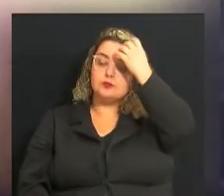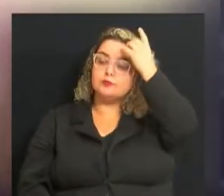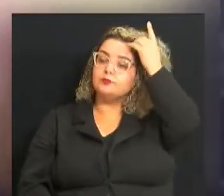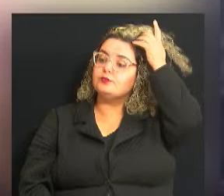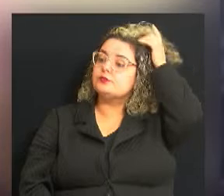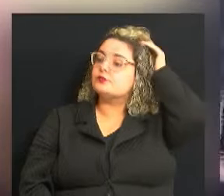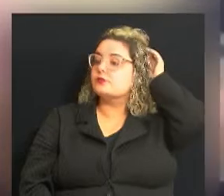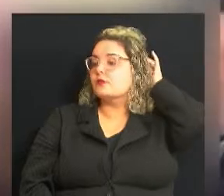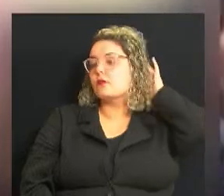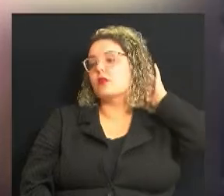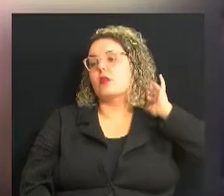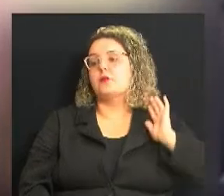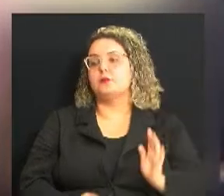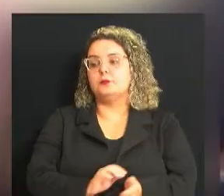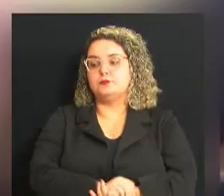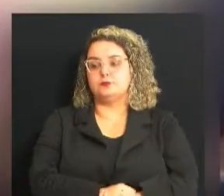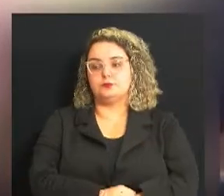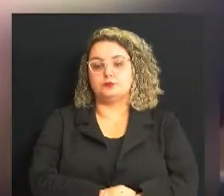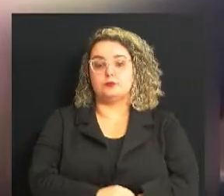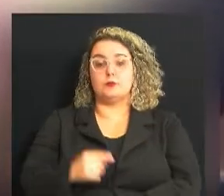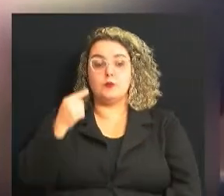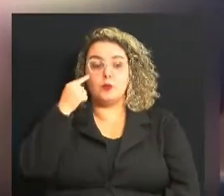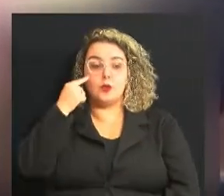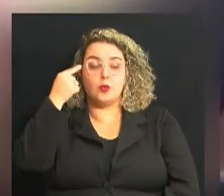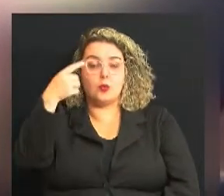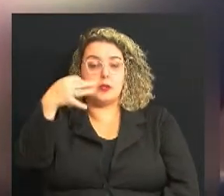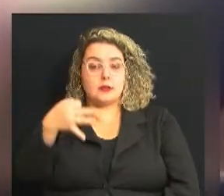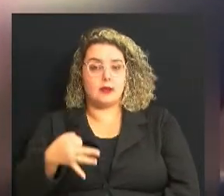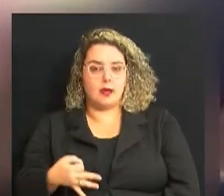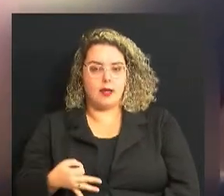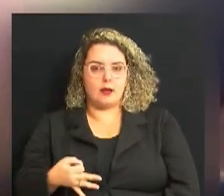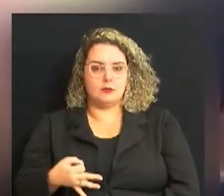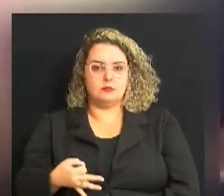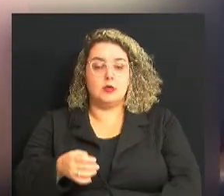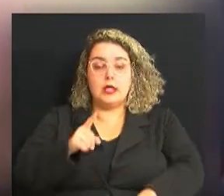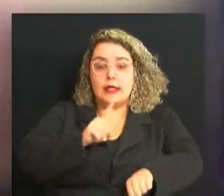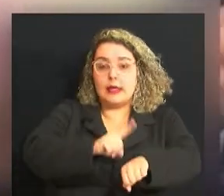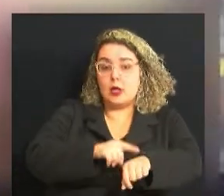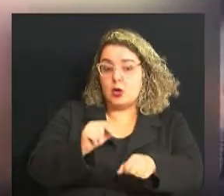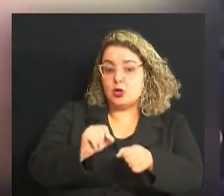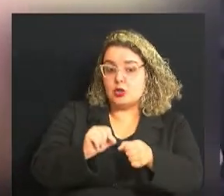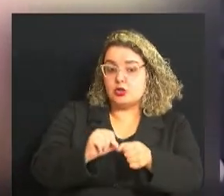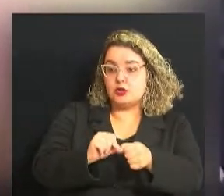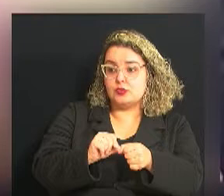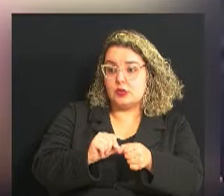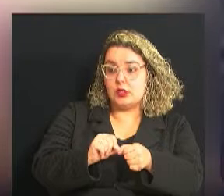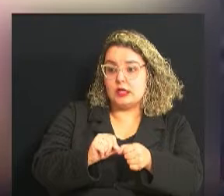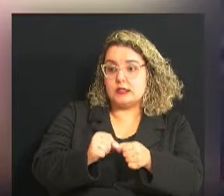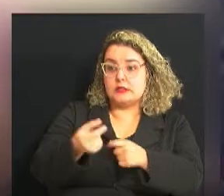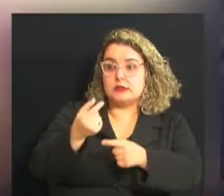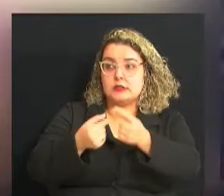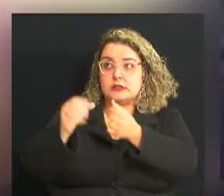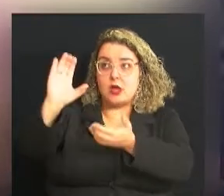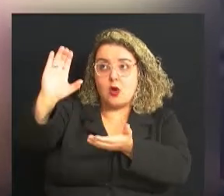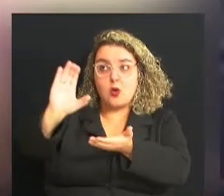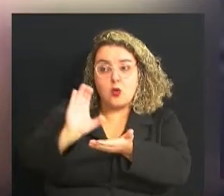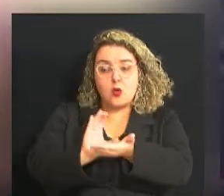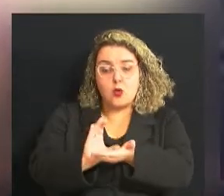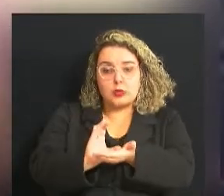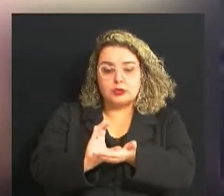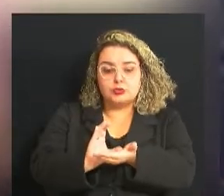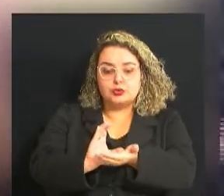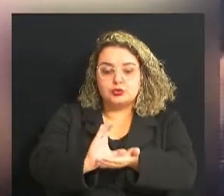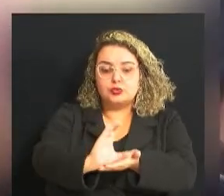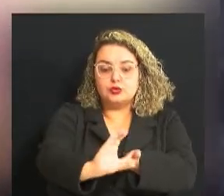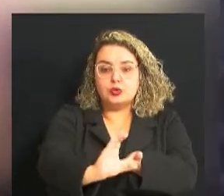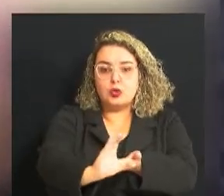Então, o ideal, na hora de fazer o aporte da emenda, seria